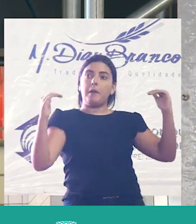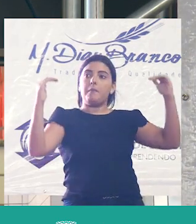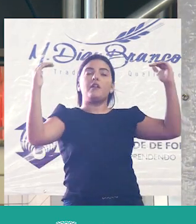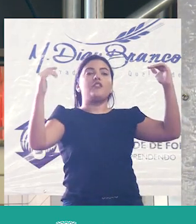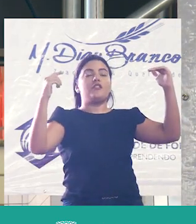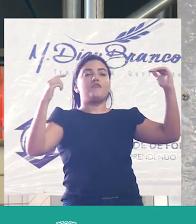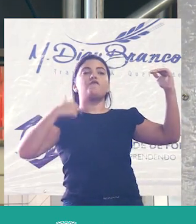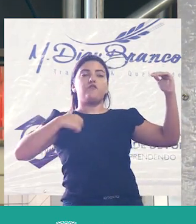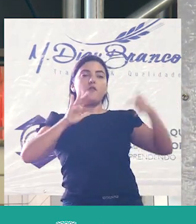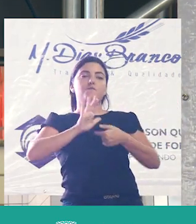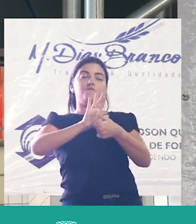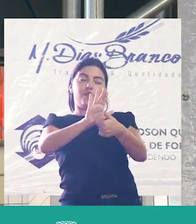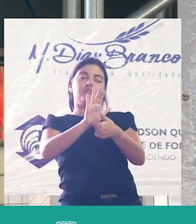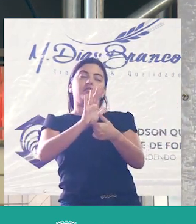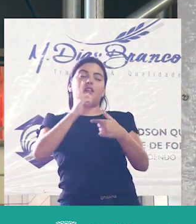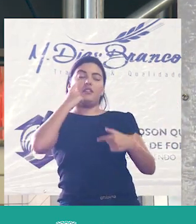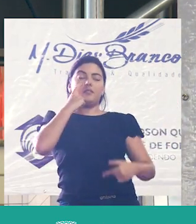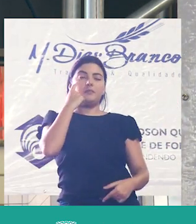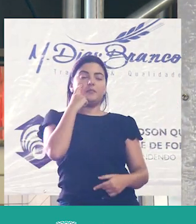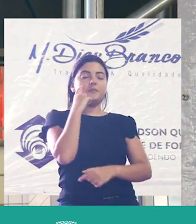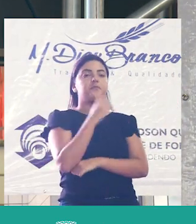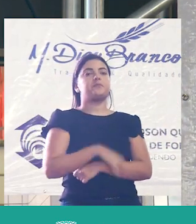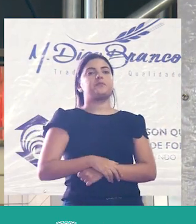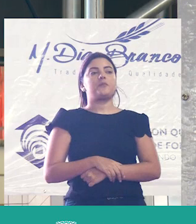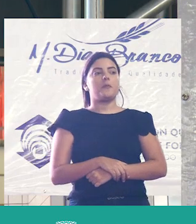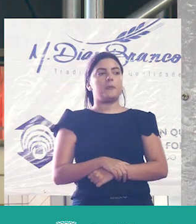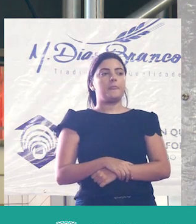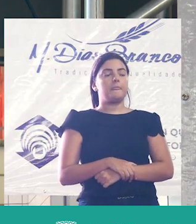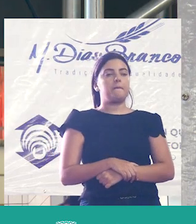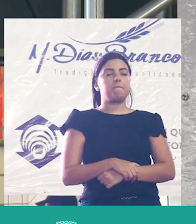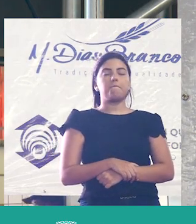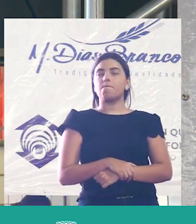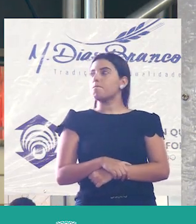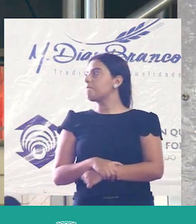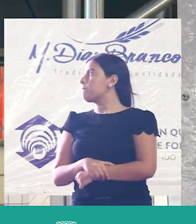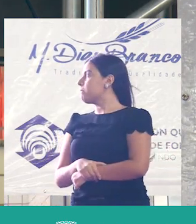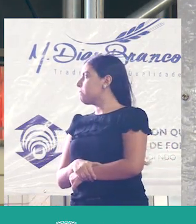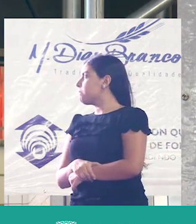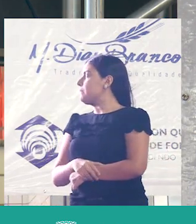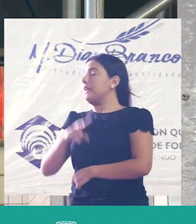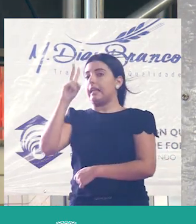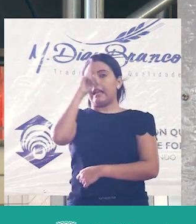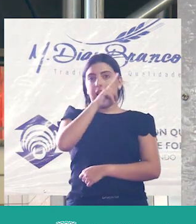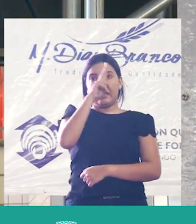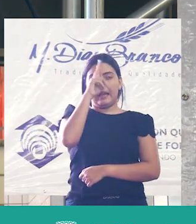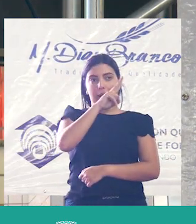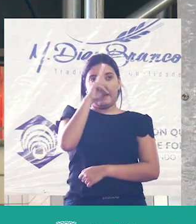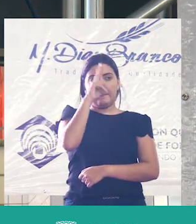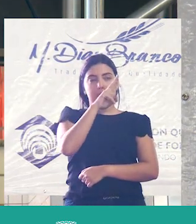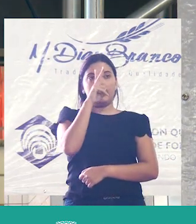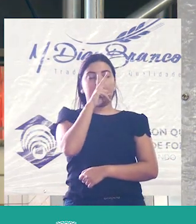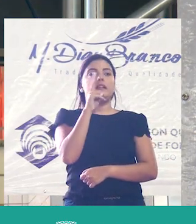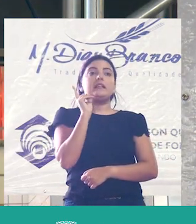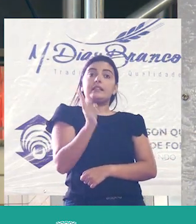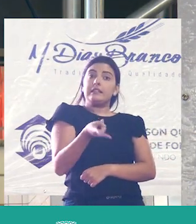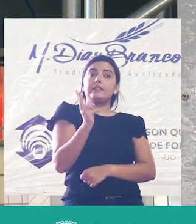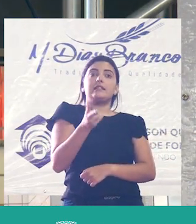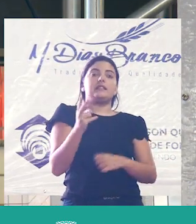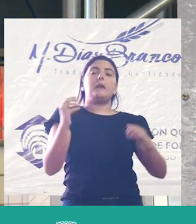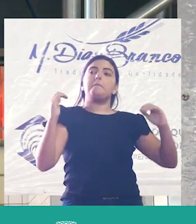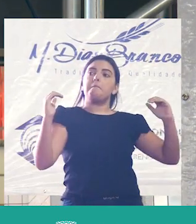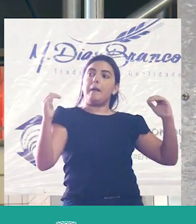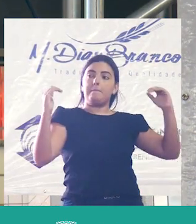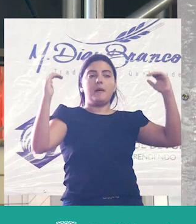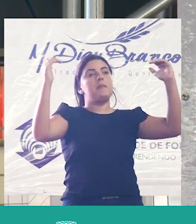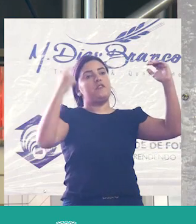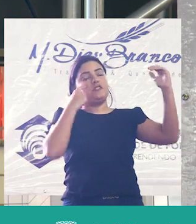mostro o que é um coeficiente, daqui a pouco eu mostro o que é um número de mol. Mas lembrem-se que eles serão diretamente proporcionais. Vocês